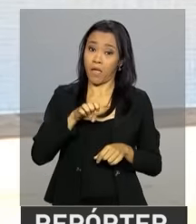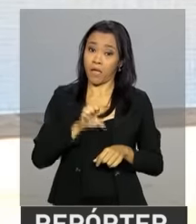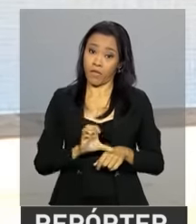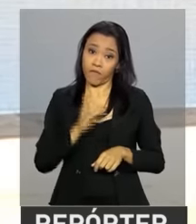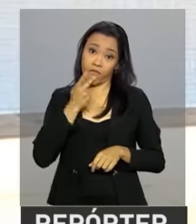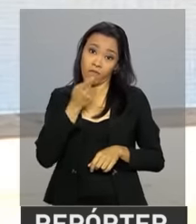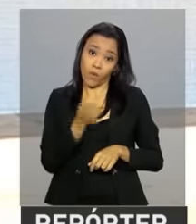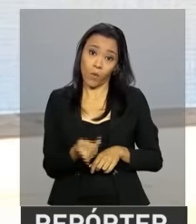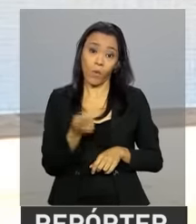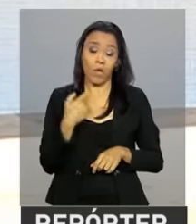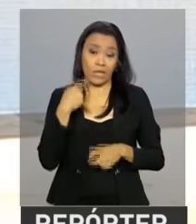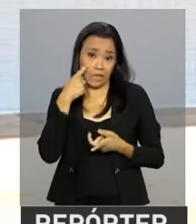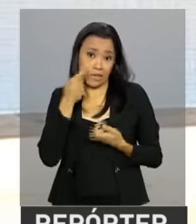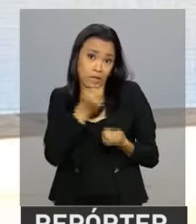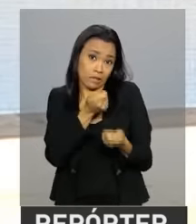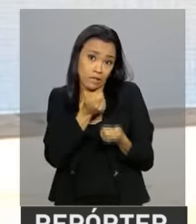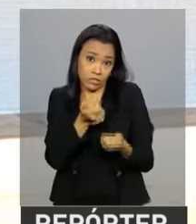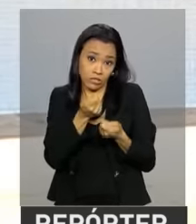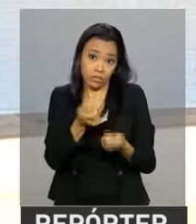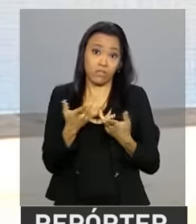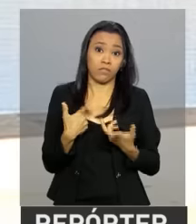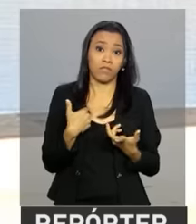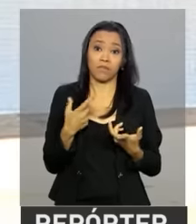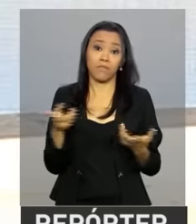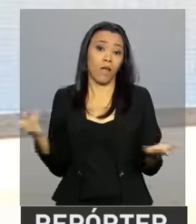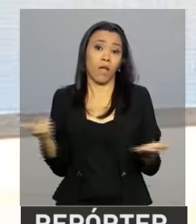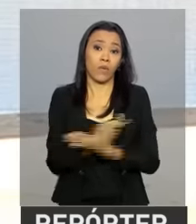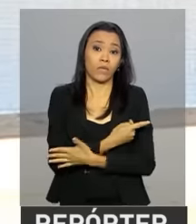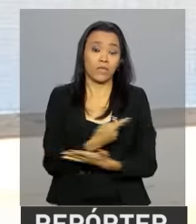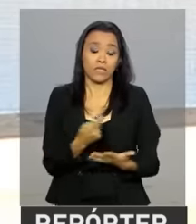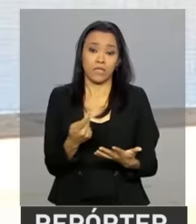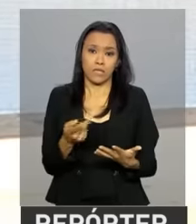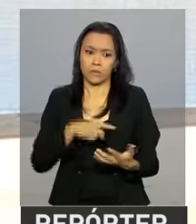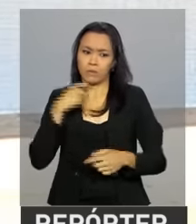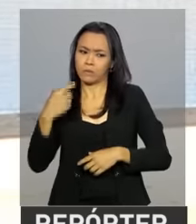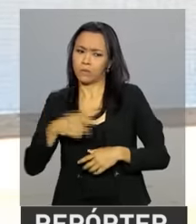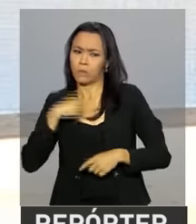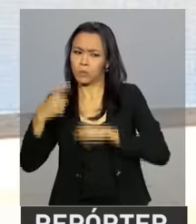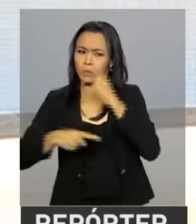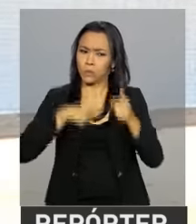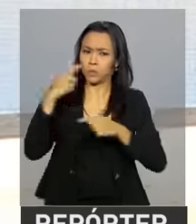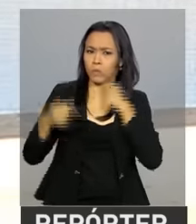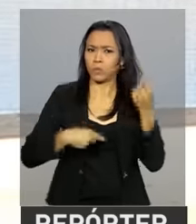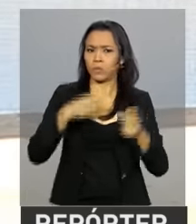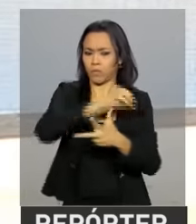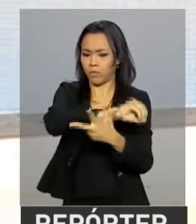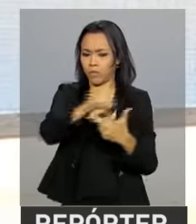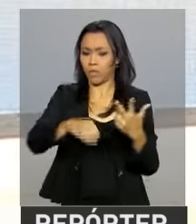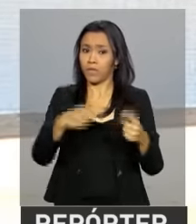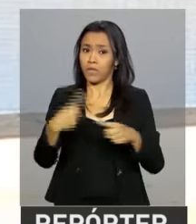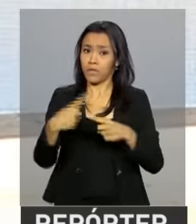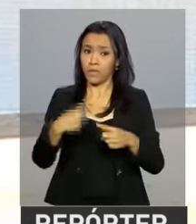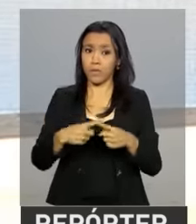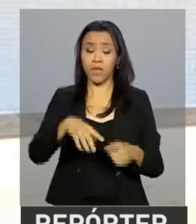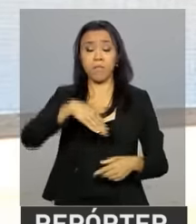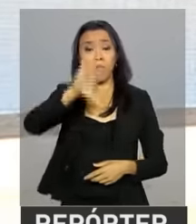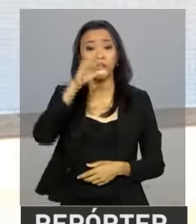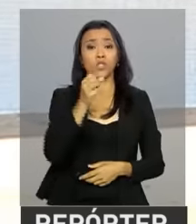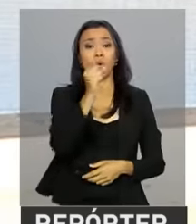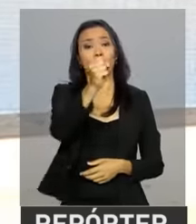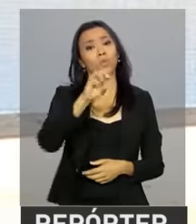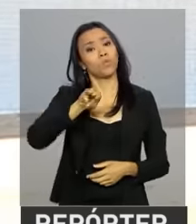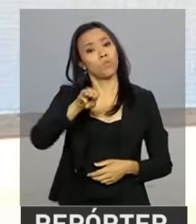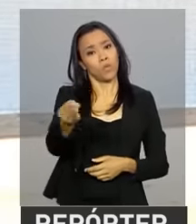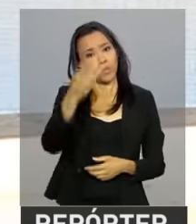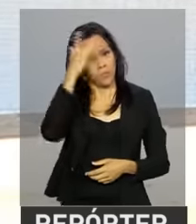qualquer tentativa que venha gerar insegurança e tumultuar a vida de de mais de 8 milhões